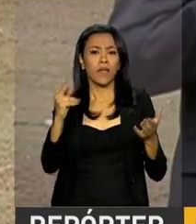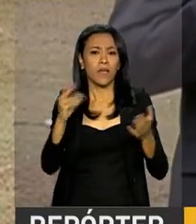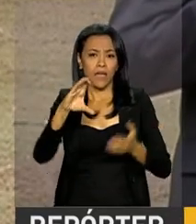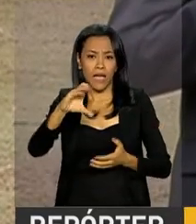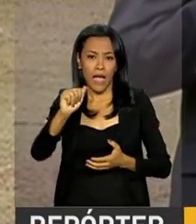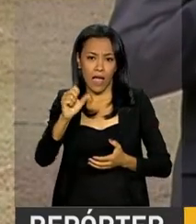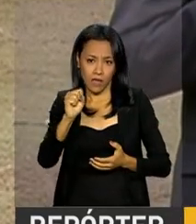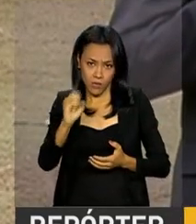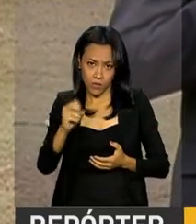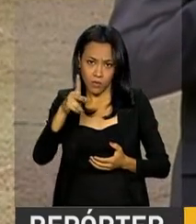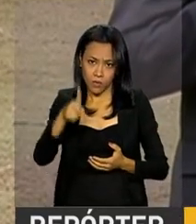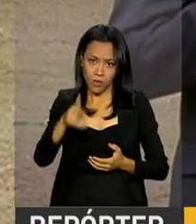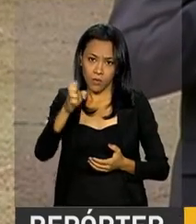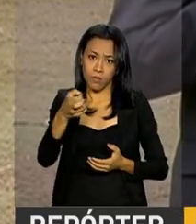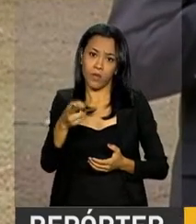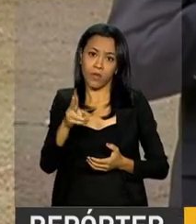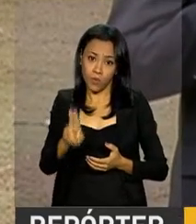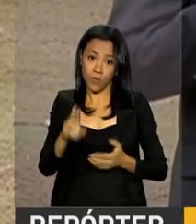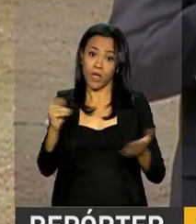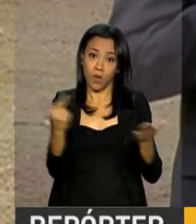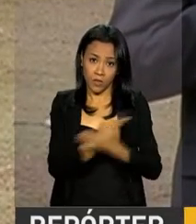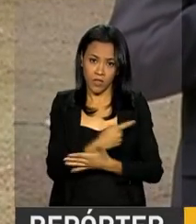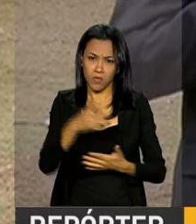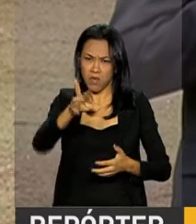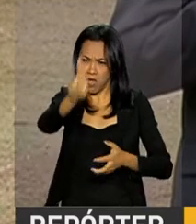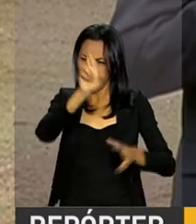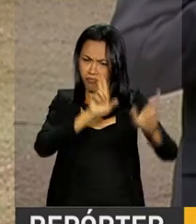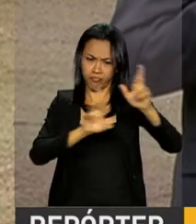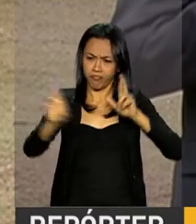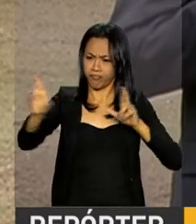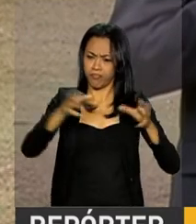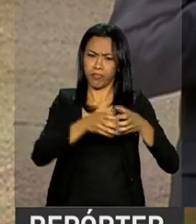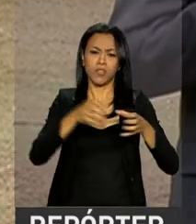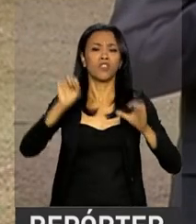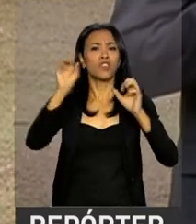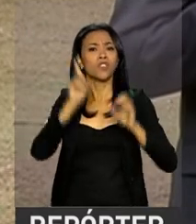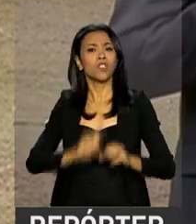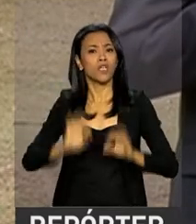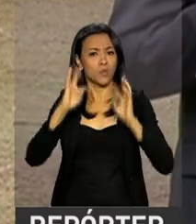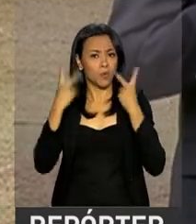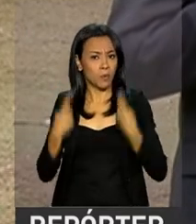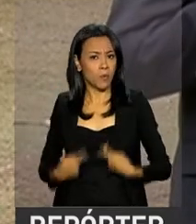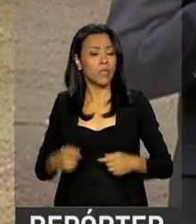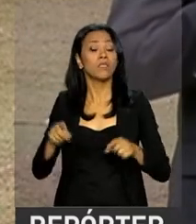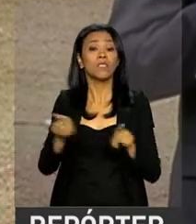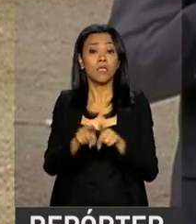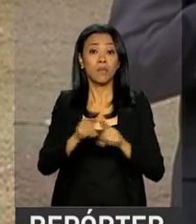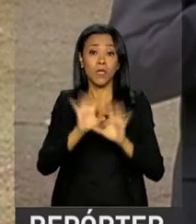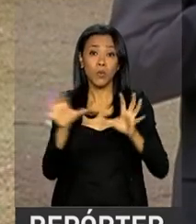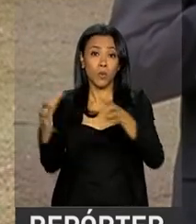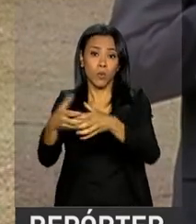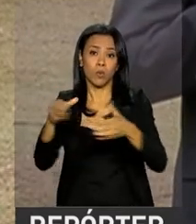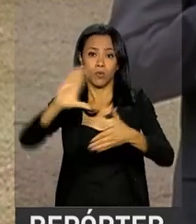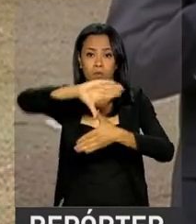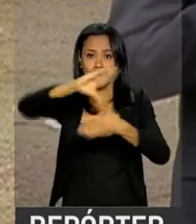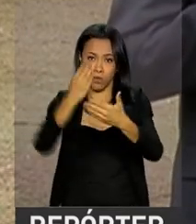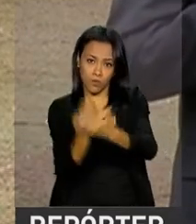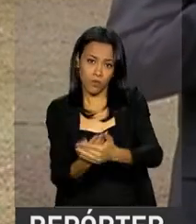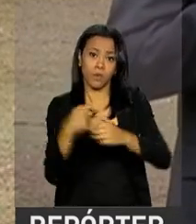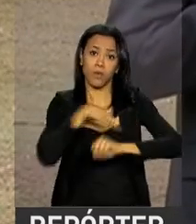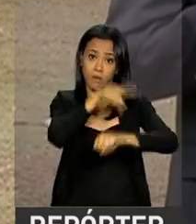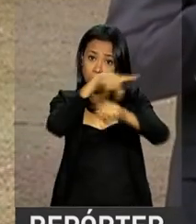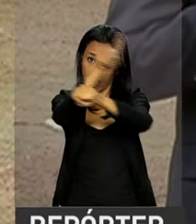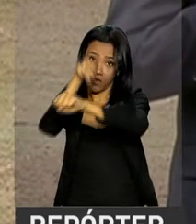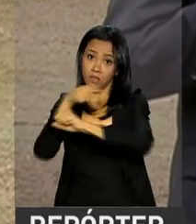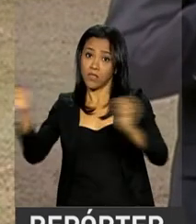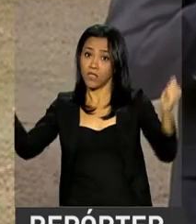da 30ª reunião de altas autoridades em direitos humanos e chancelarias do mercosul e países associados realizada